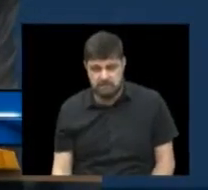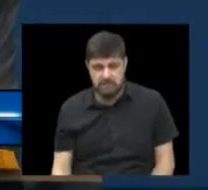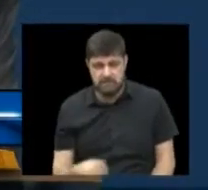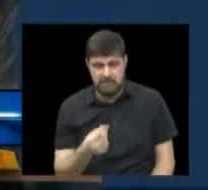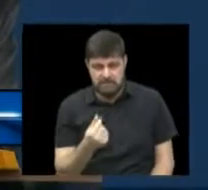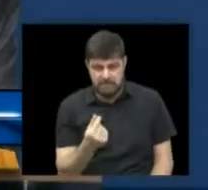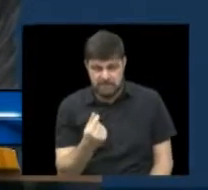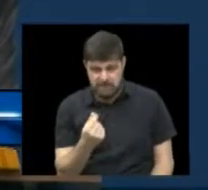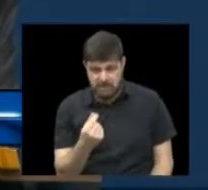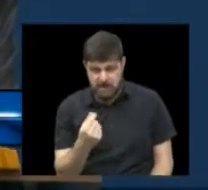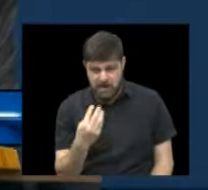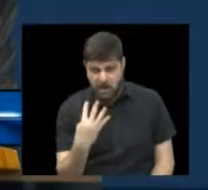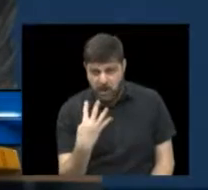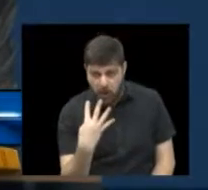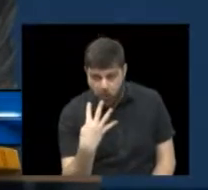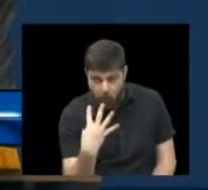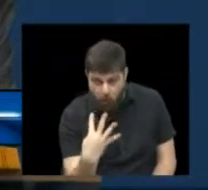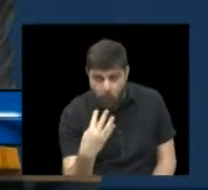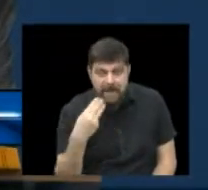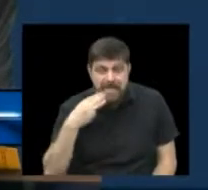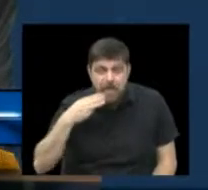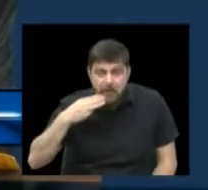de 4 milhões de reais,